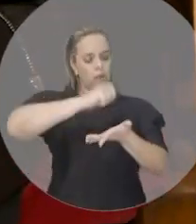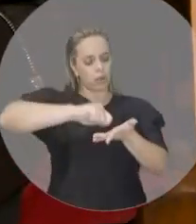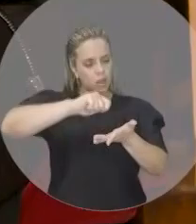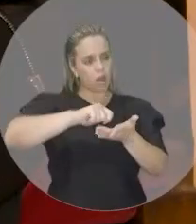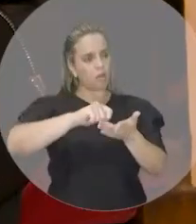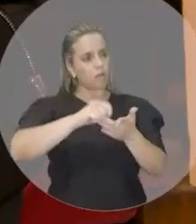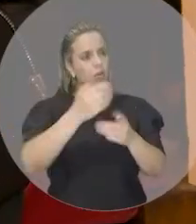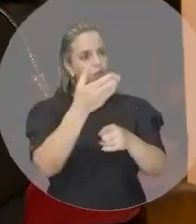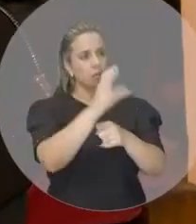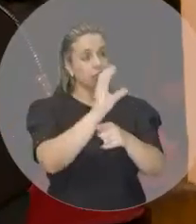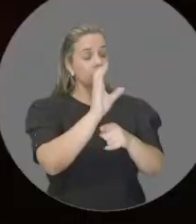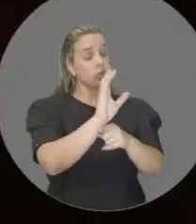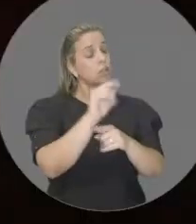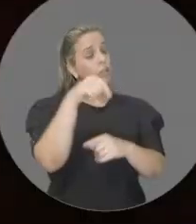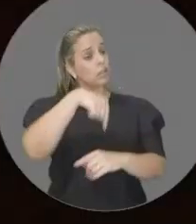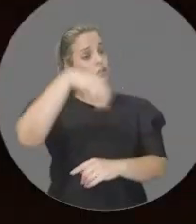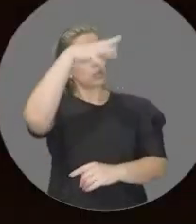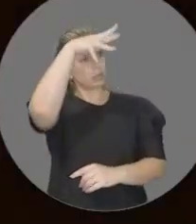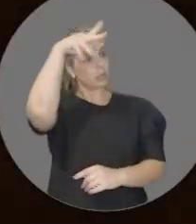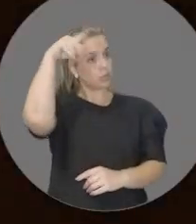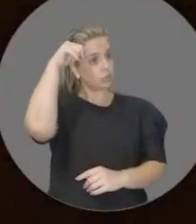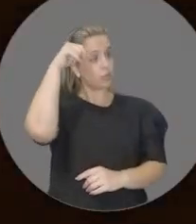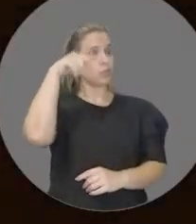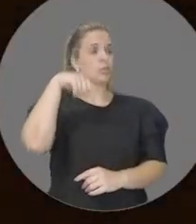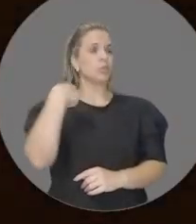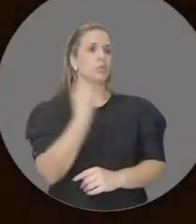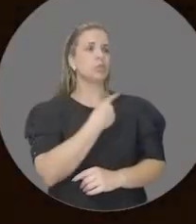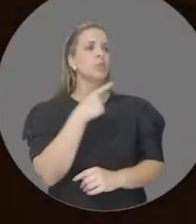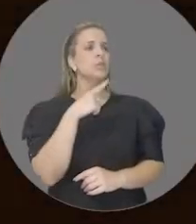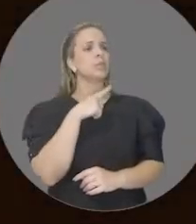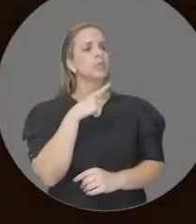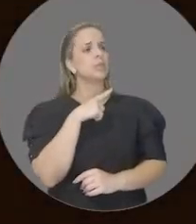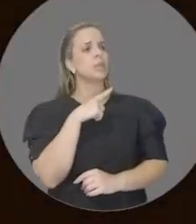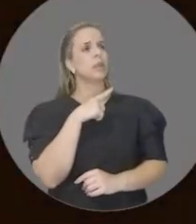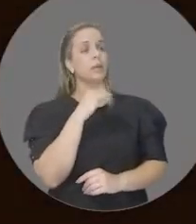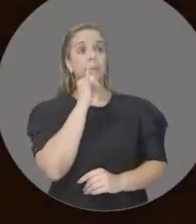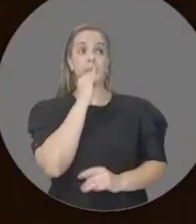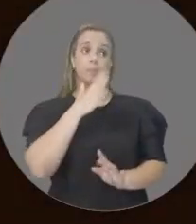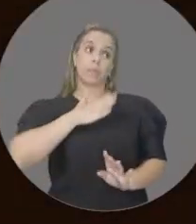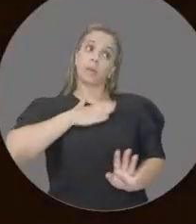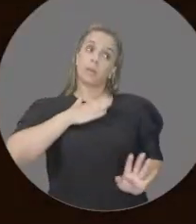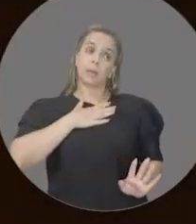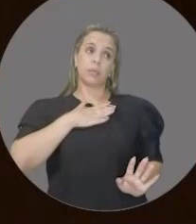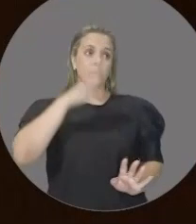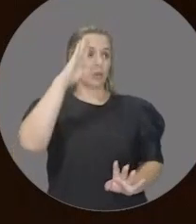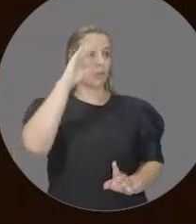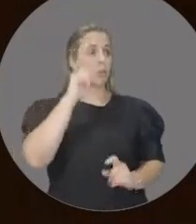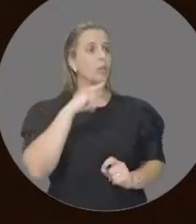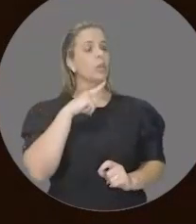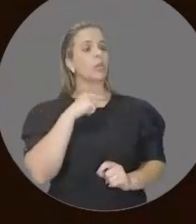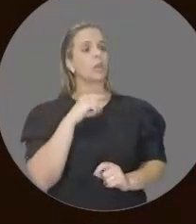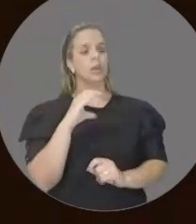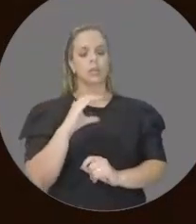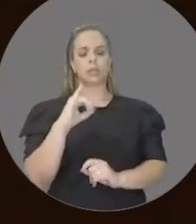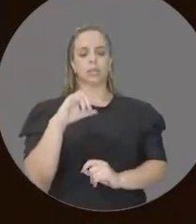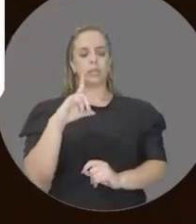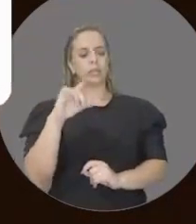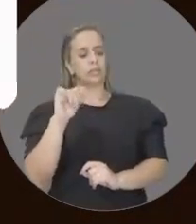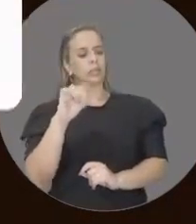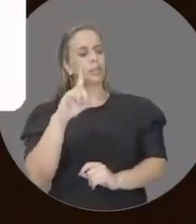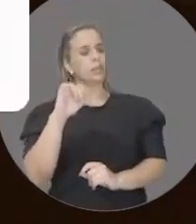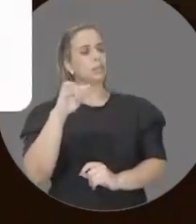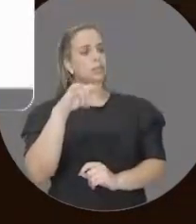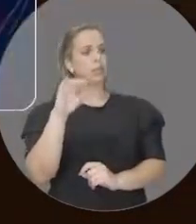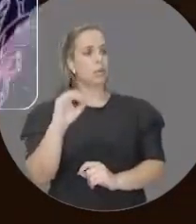mostrem seu trabalho. E aqui em Mato Grosso, nós contamos muito com, no meu caso, principalmente com o Cidadão Cultura